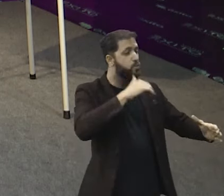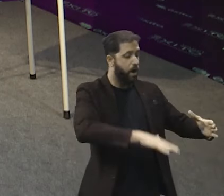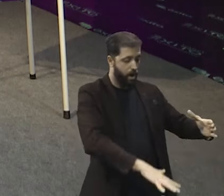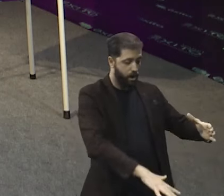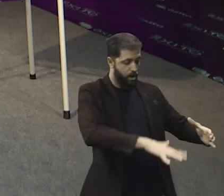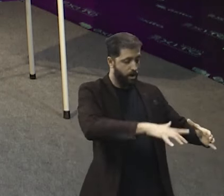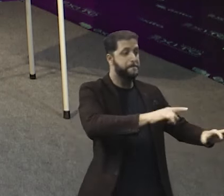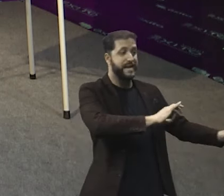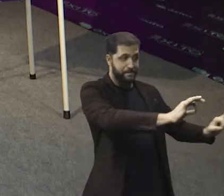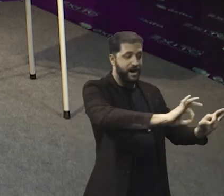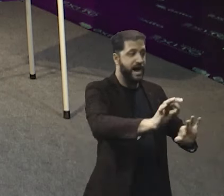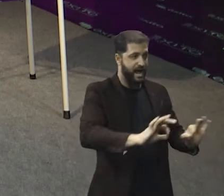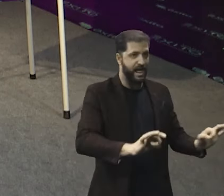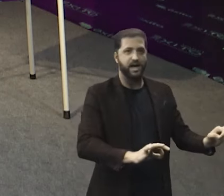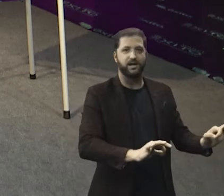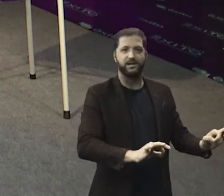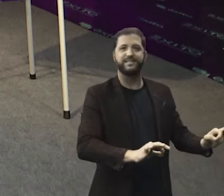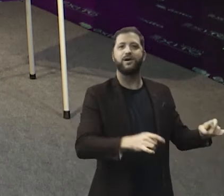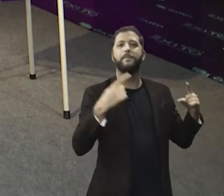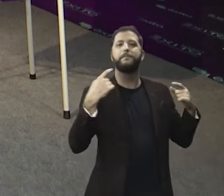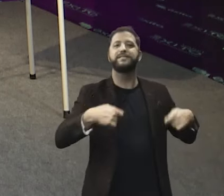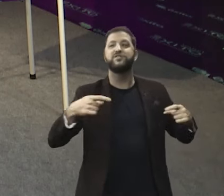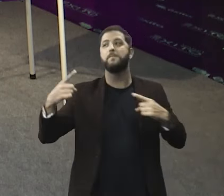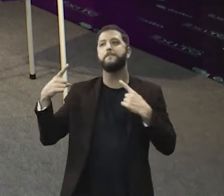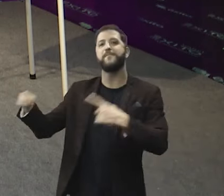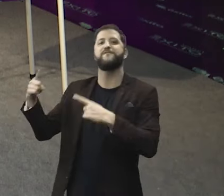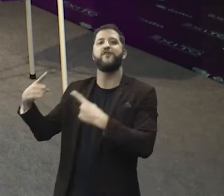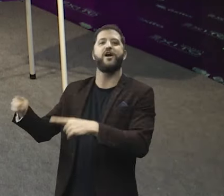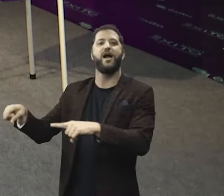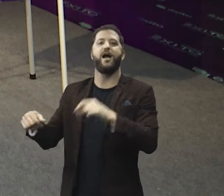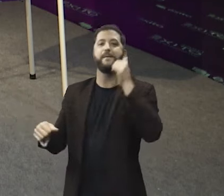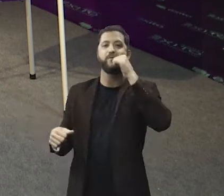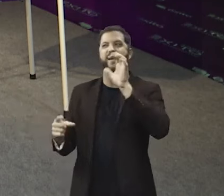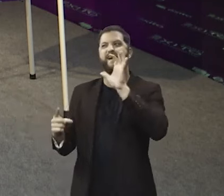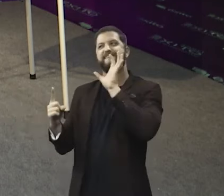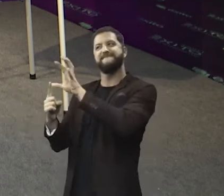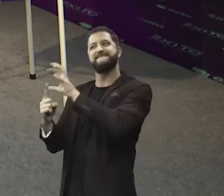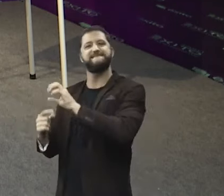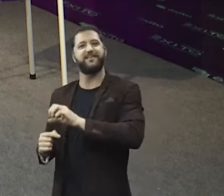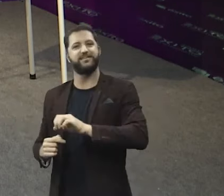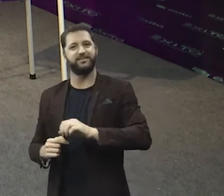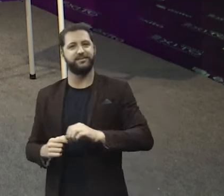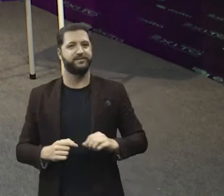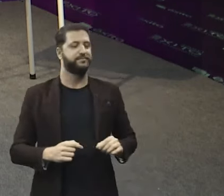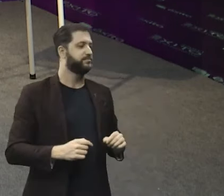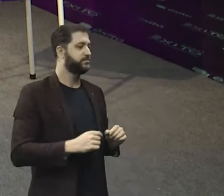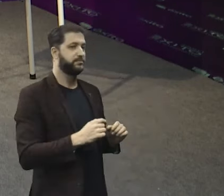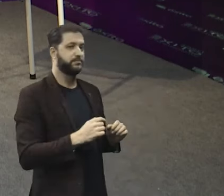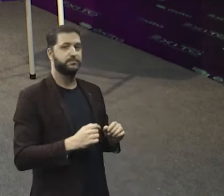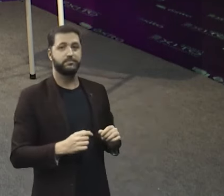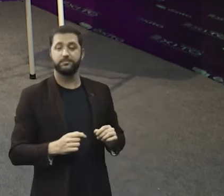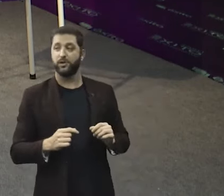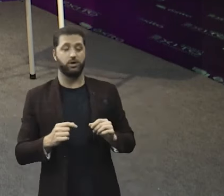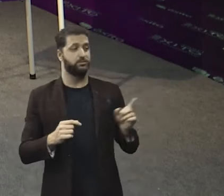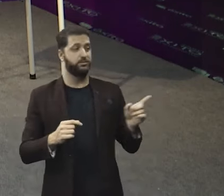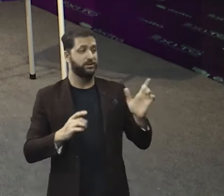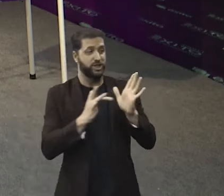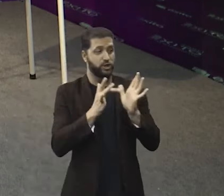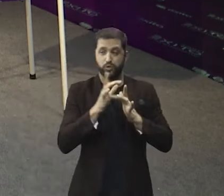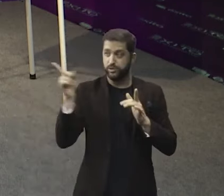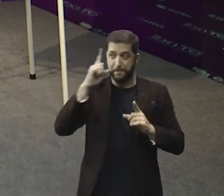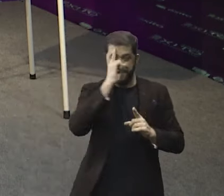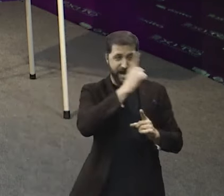Bíblia precisou ser provocado foi provocado por uma mulher logo depois ela fala assim faça tudo que ele ordenar andr o que que você quer